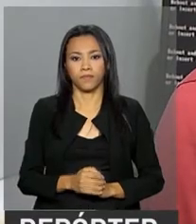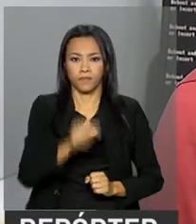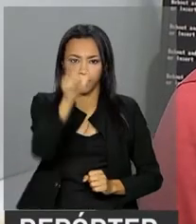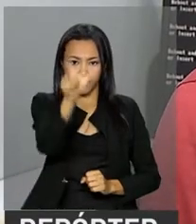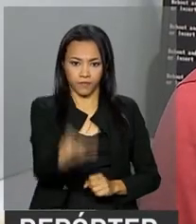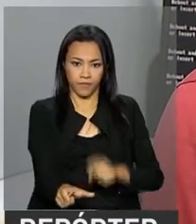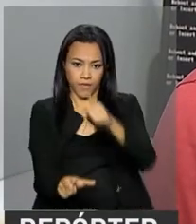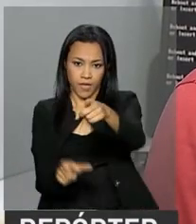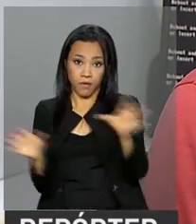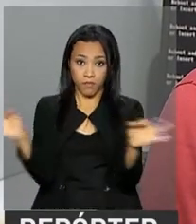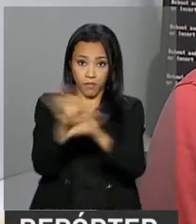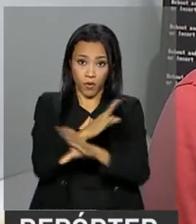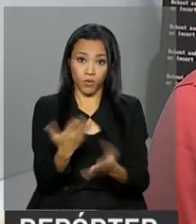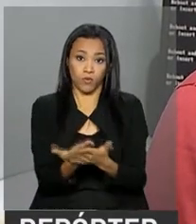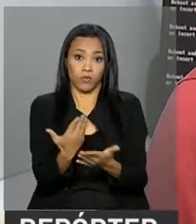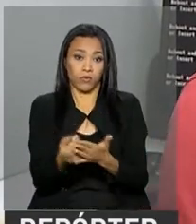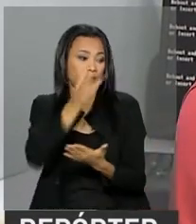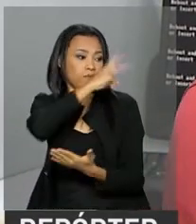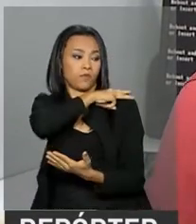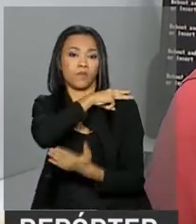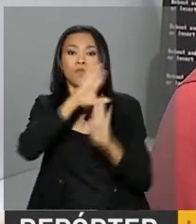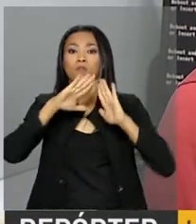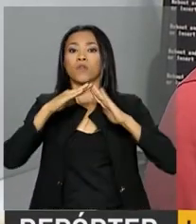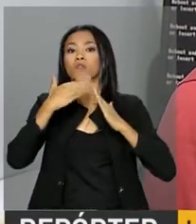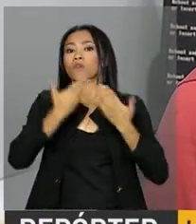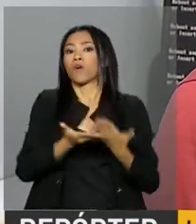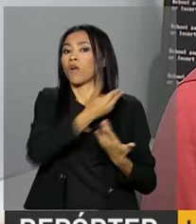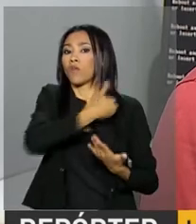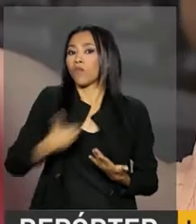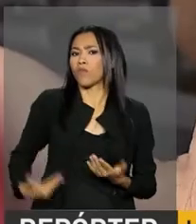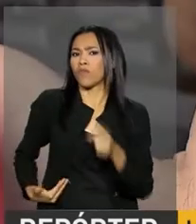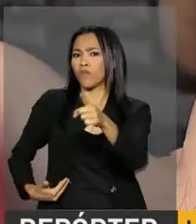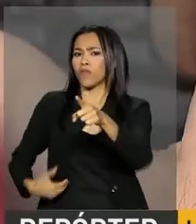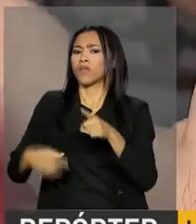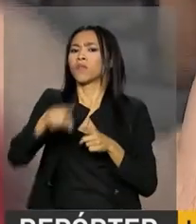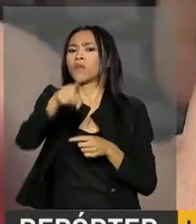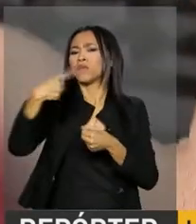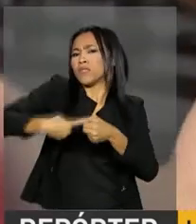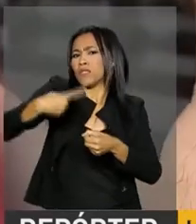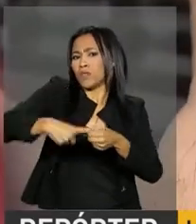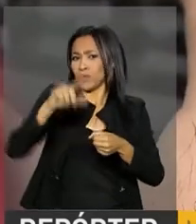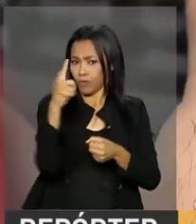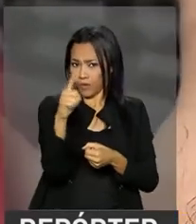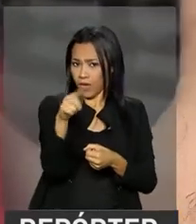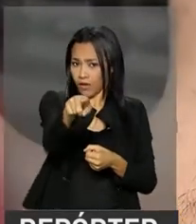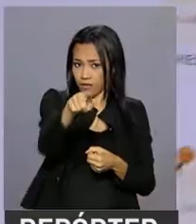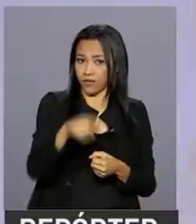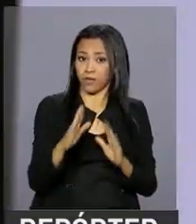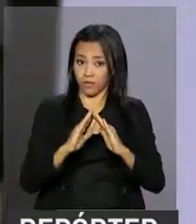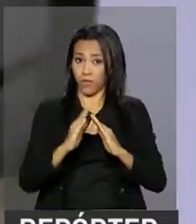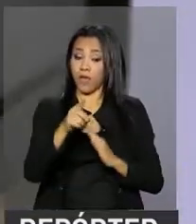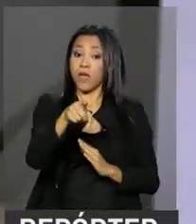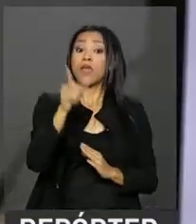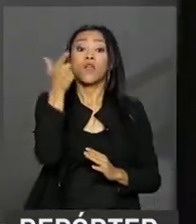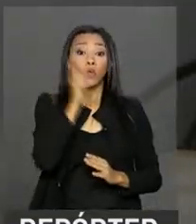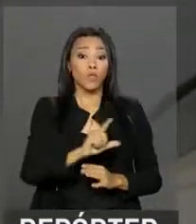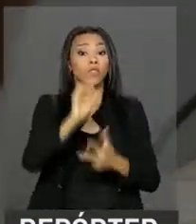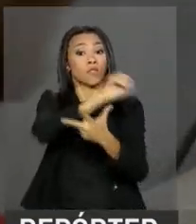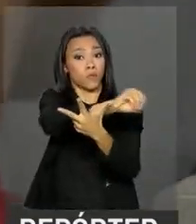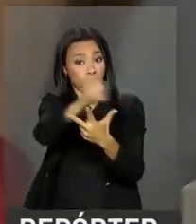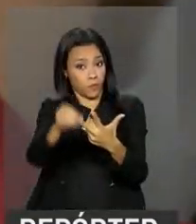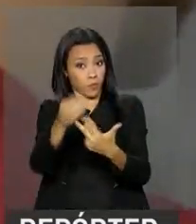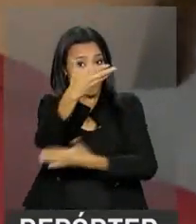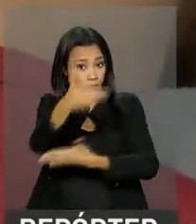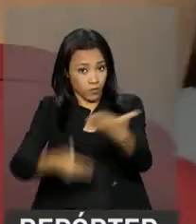Depois de concluir o ensino médio na rede pública de ensino, numa cidade do interior de Goiás, Lucas fez o Exame Nacional do Ensino